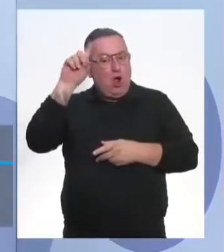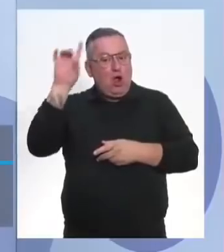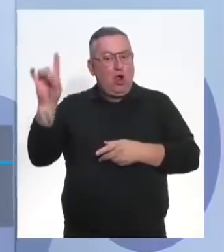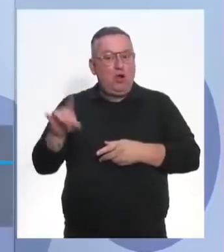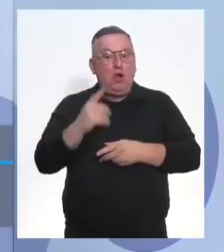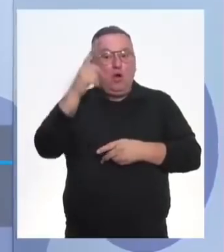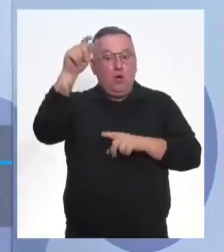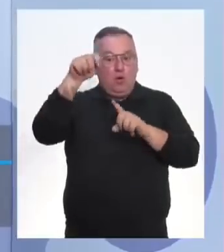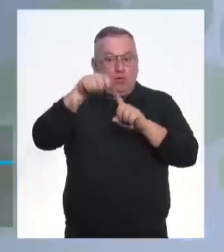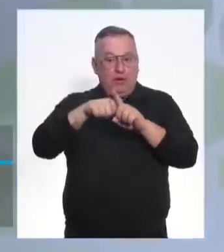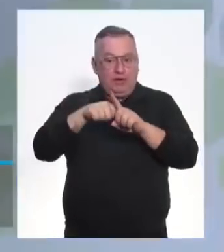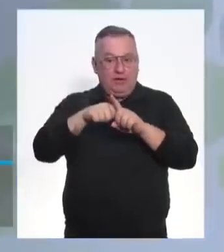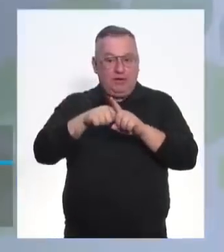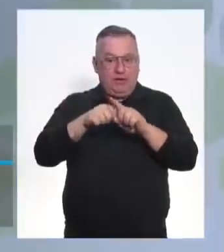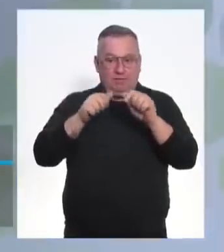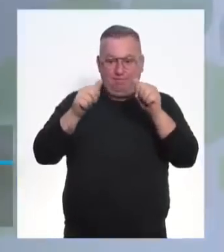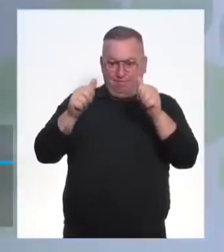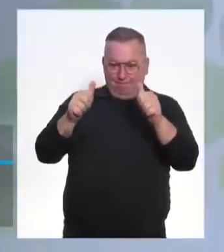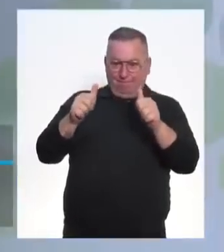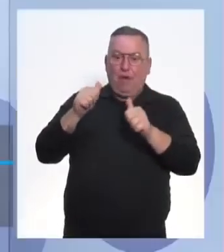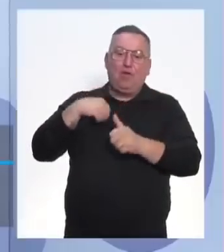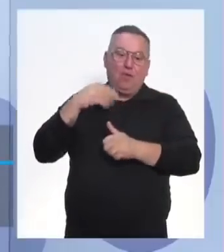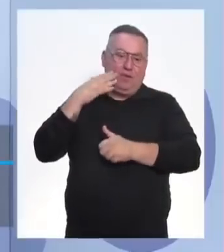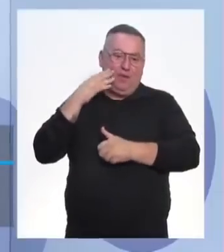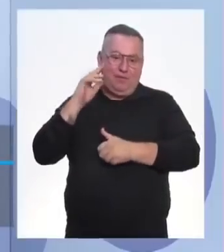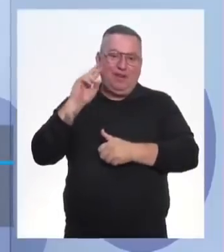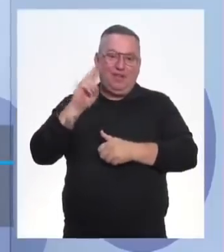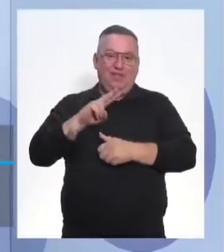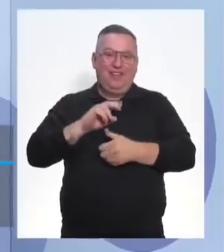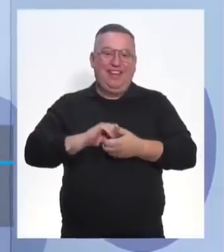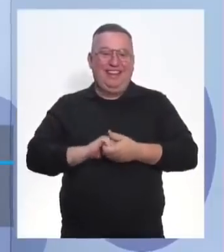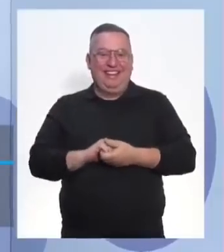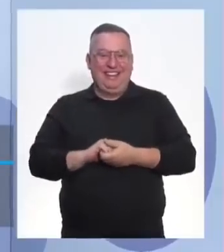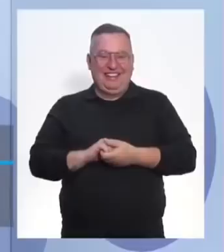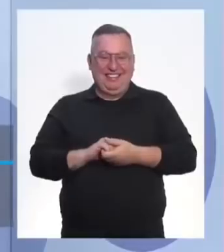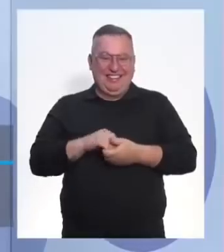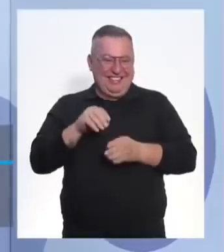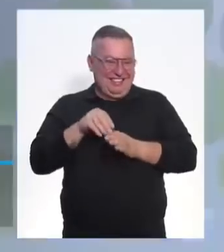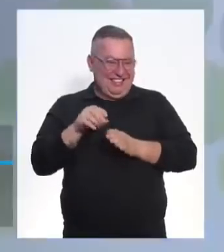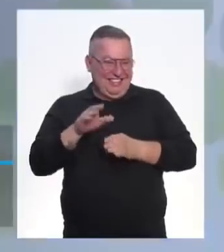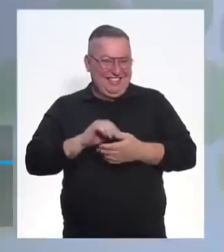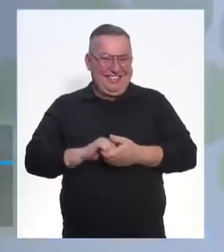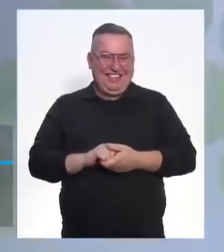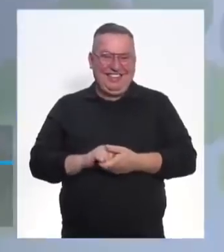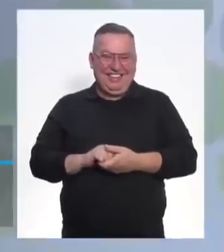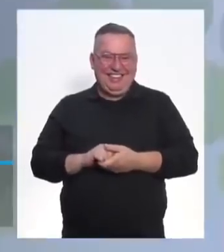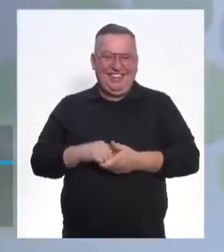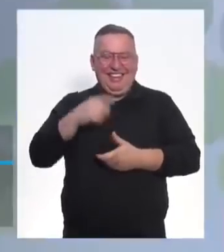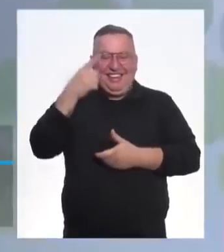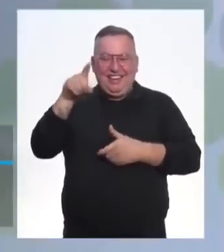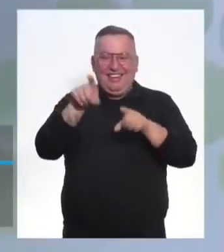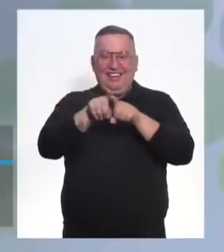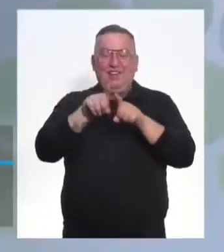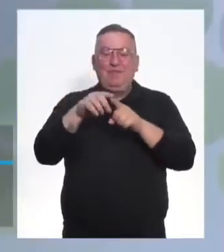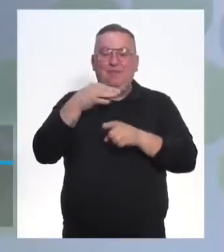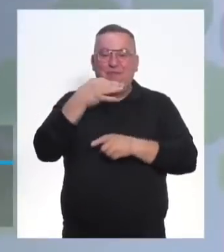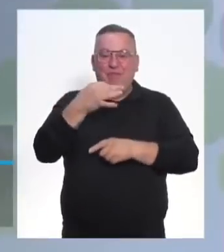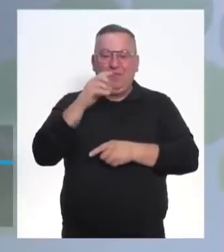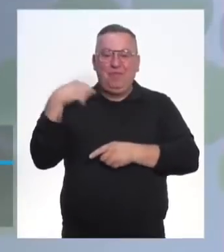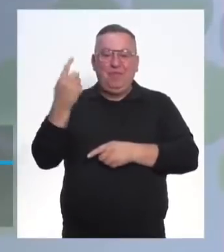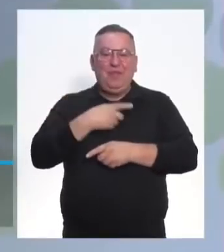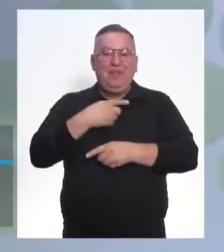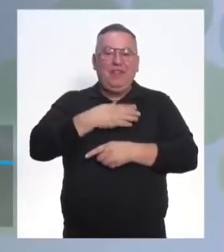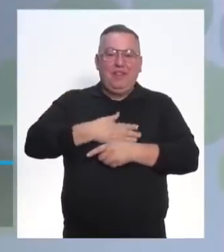1 mês. Tá? Só para você saber que eu vi. Fica a dica. E o último comentário que